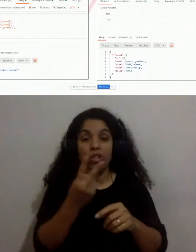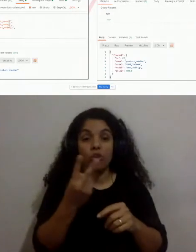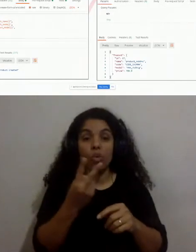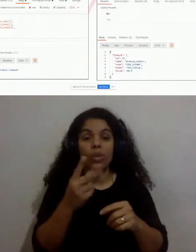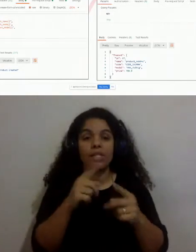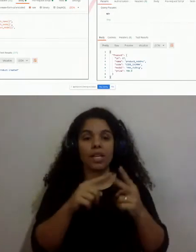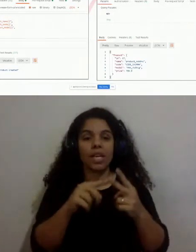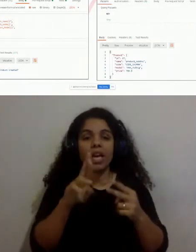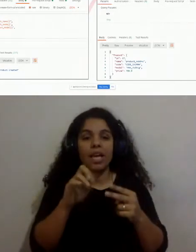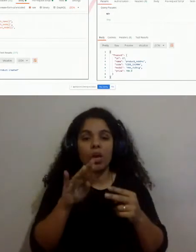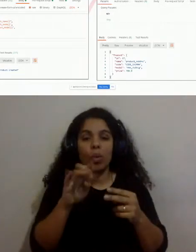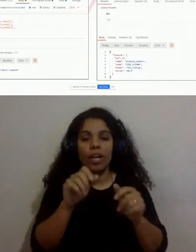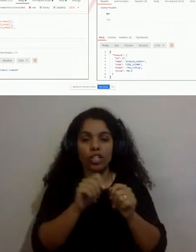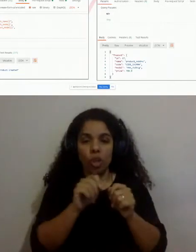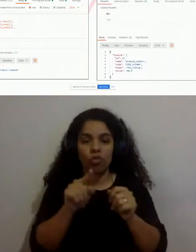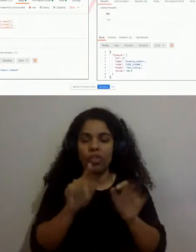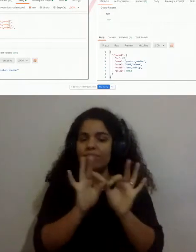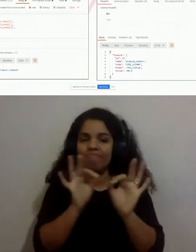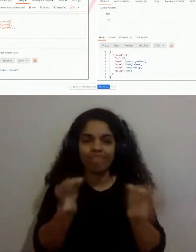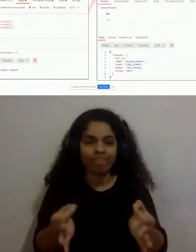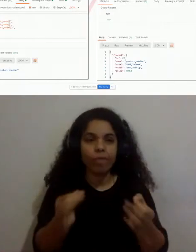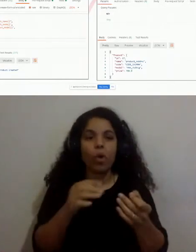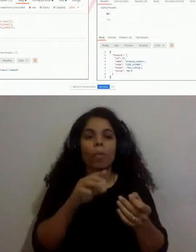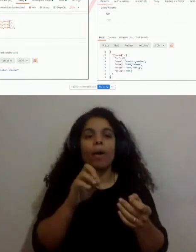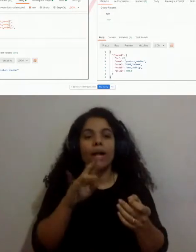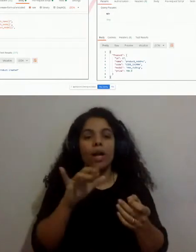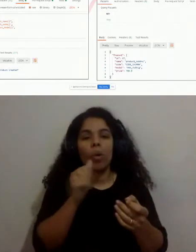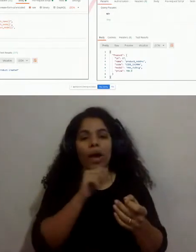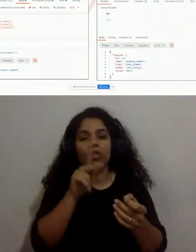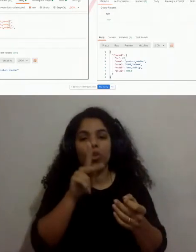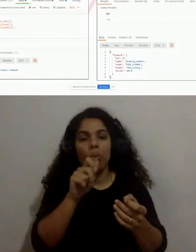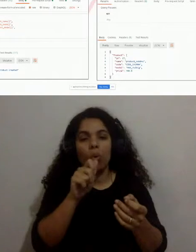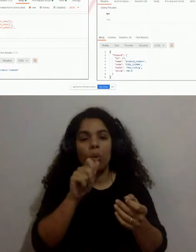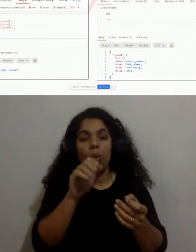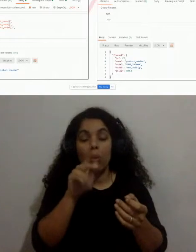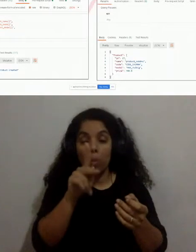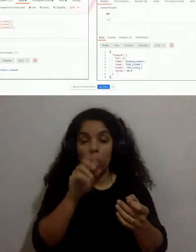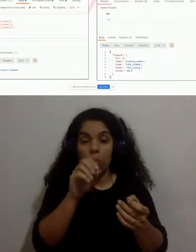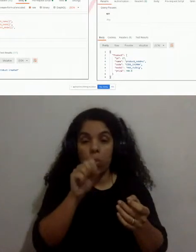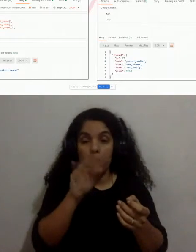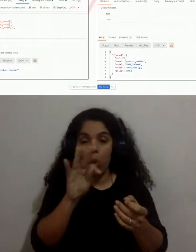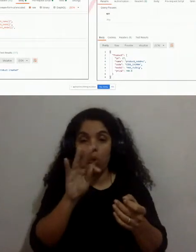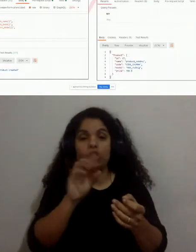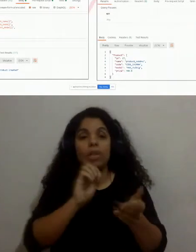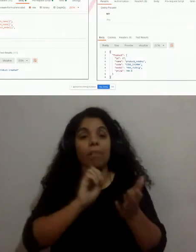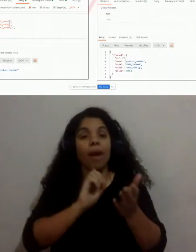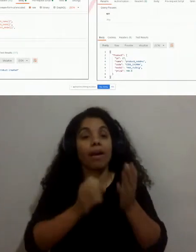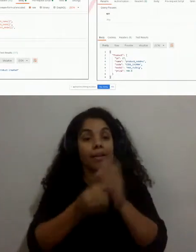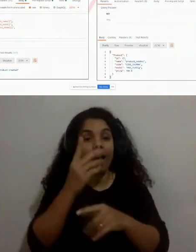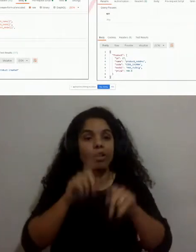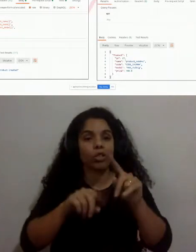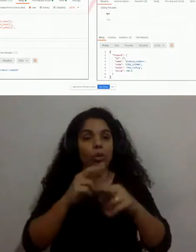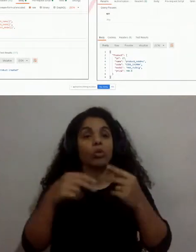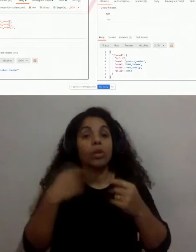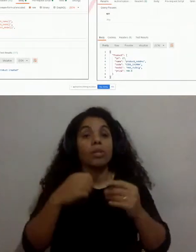fiz, bem simples. Uma request é um post para criar um produto. O que esse produto tem que ter? Ele